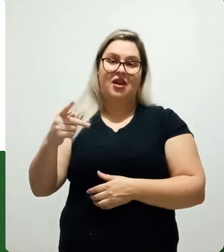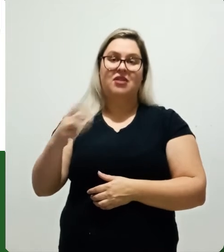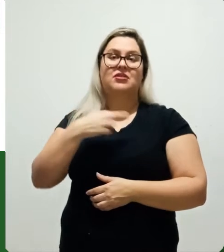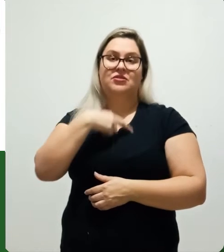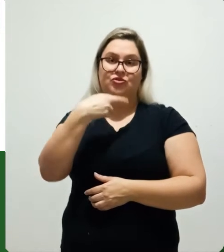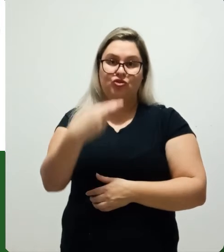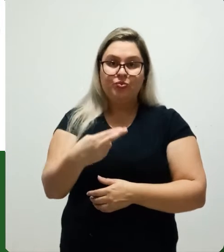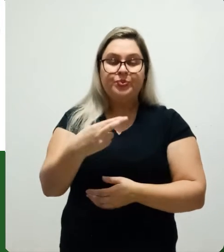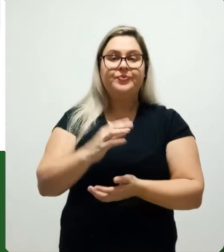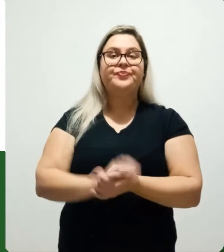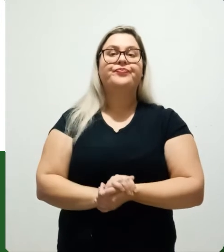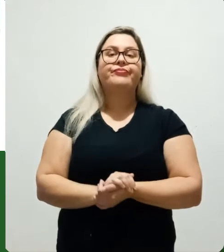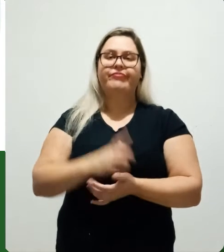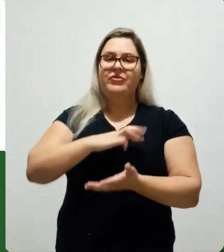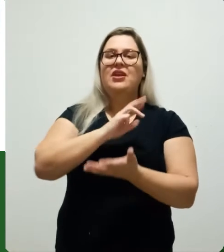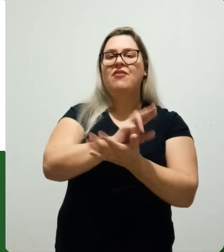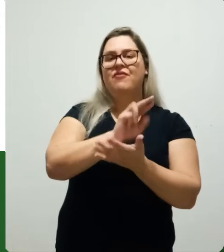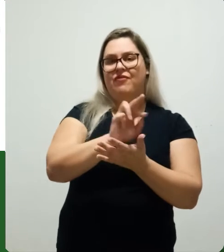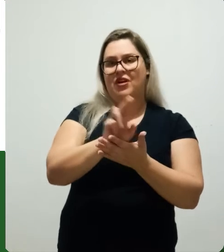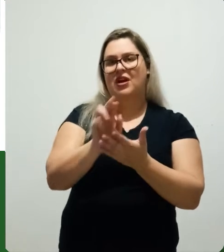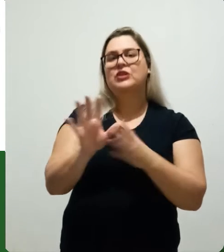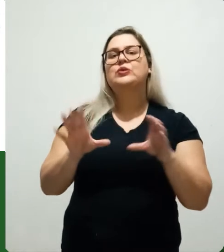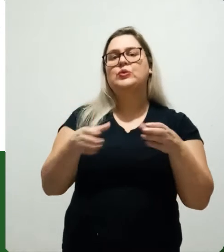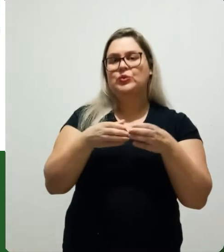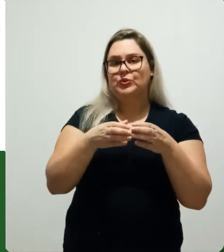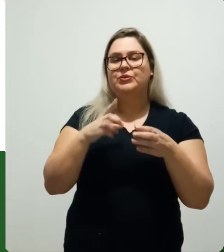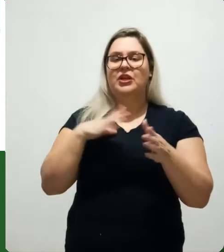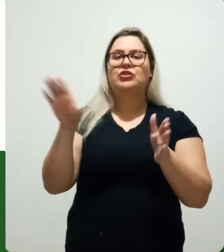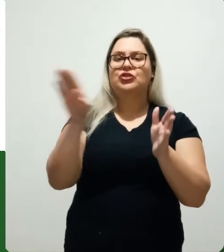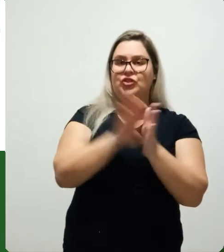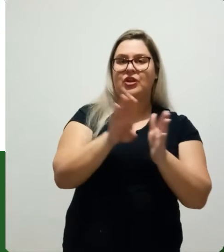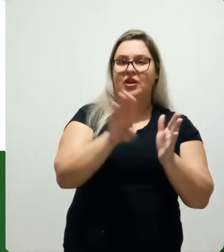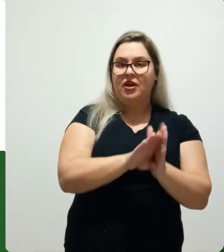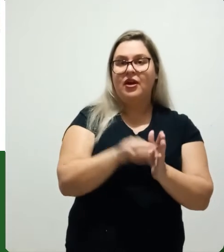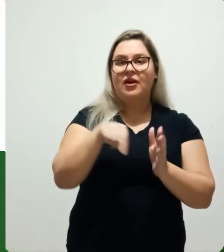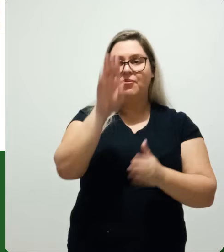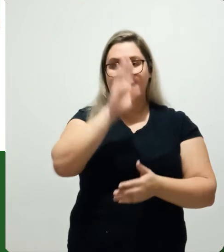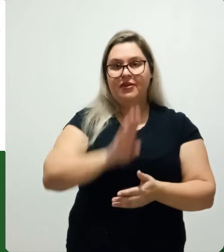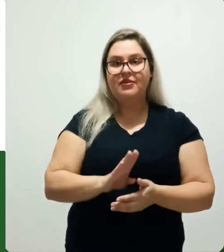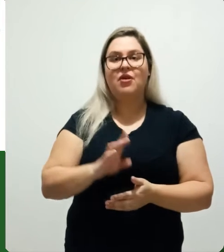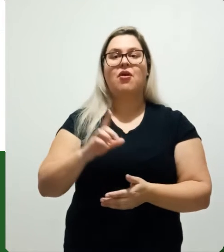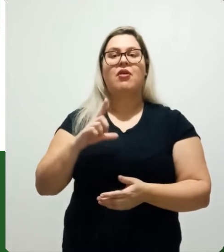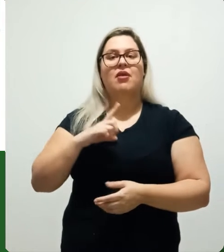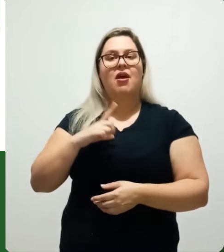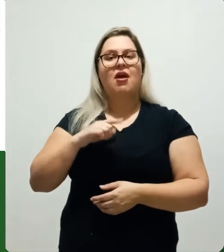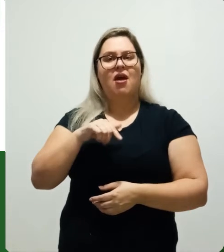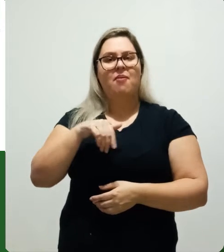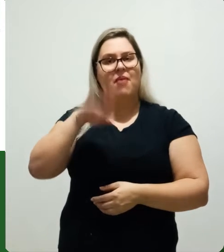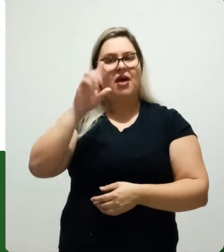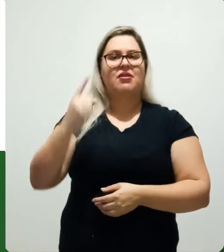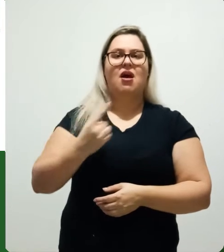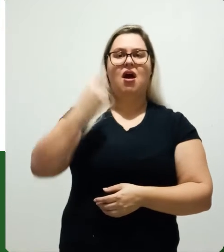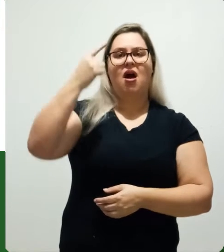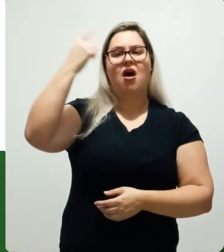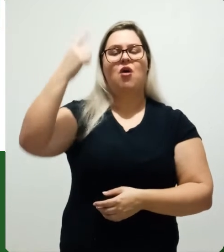Fula, Mandinga, Haussás e assim por diante. Tem vários grupos que chegam dentro dessa ordem, e são descritos como mais